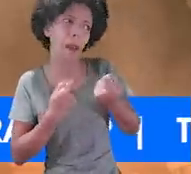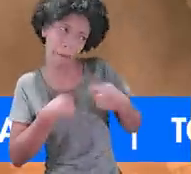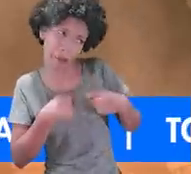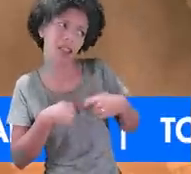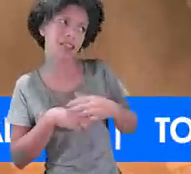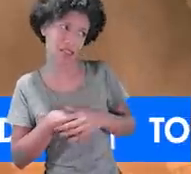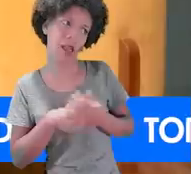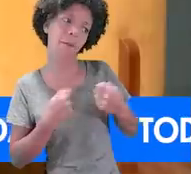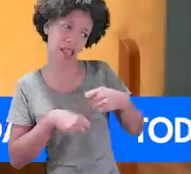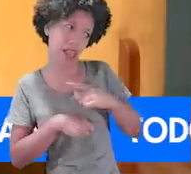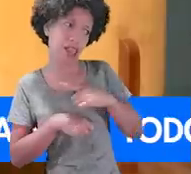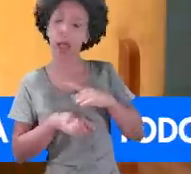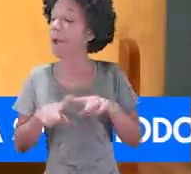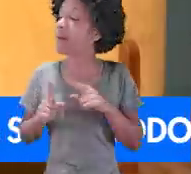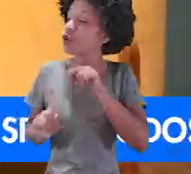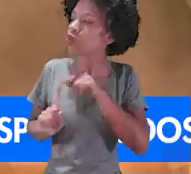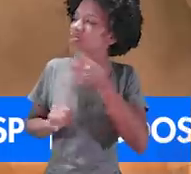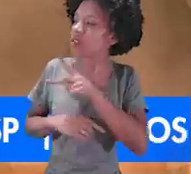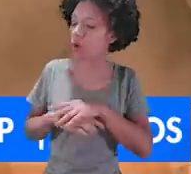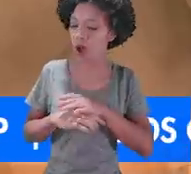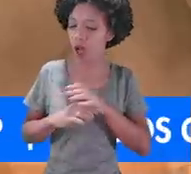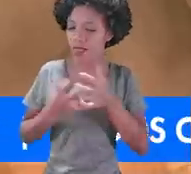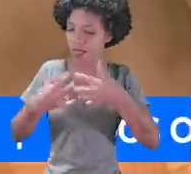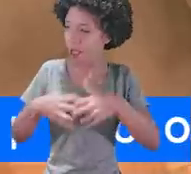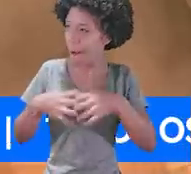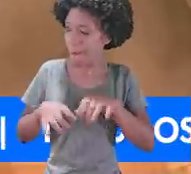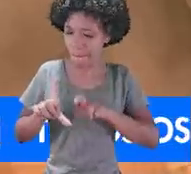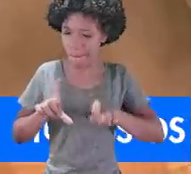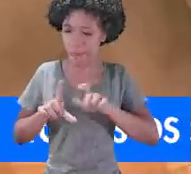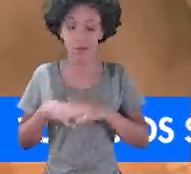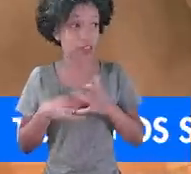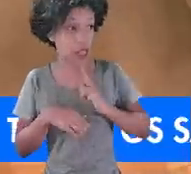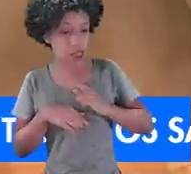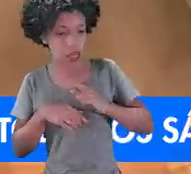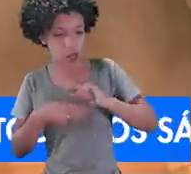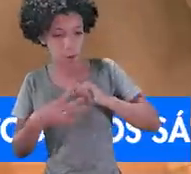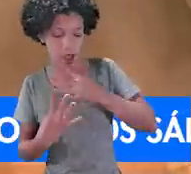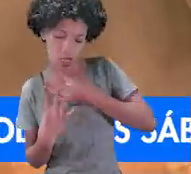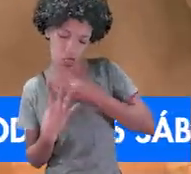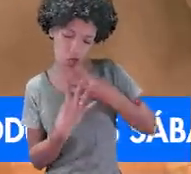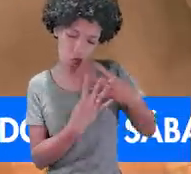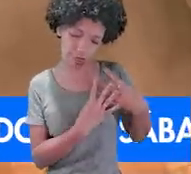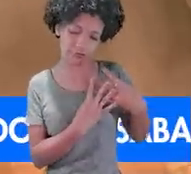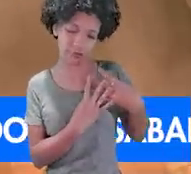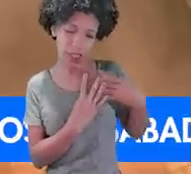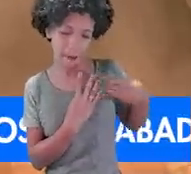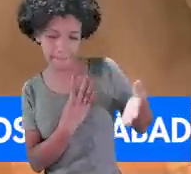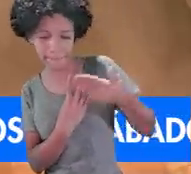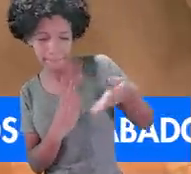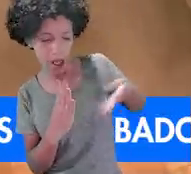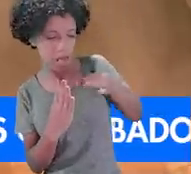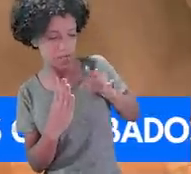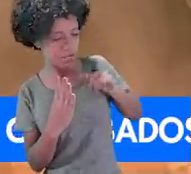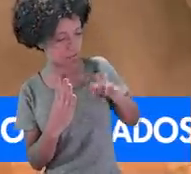Precisa, né? Tem que ter... Mas qual a sua função na máquina? Não, então, aí eu passo as cordinhas lá e tal, e é isso. Entendi, legal.